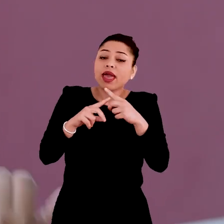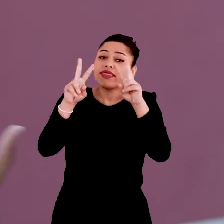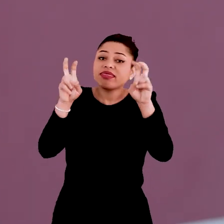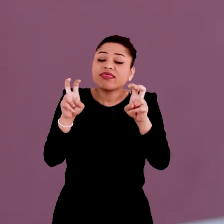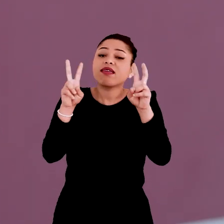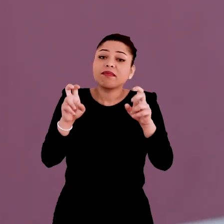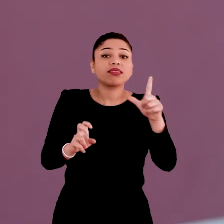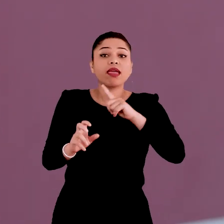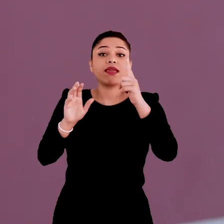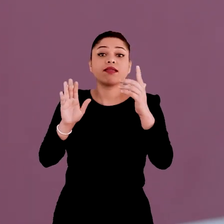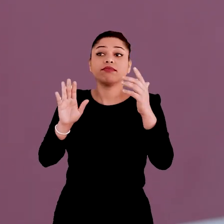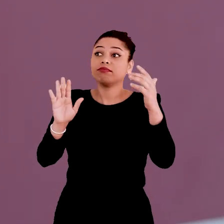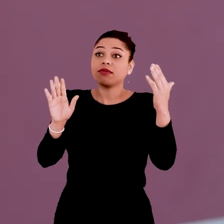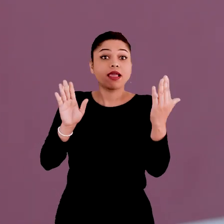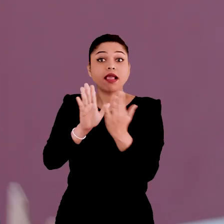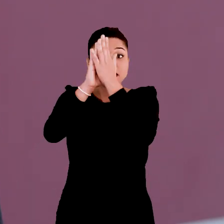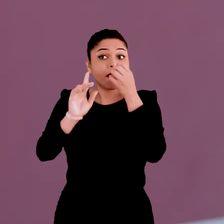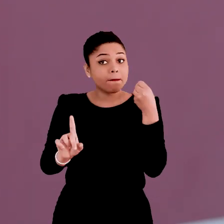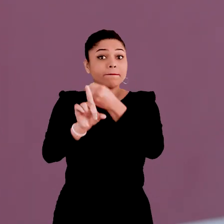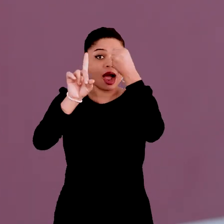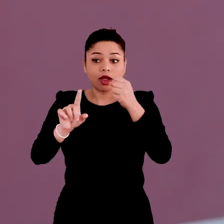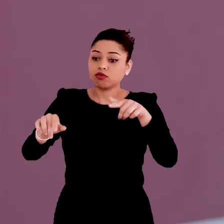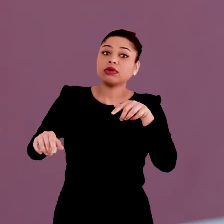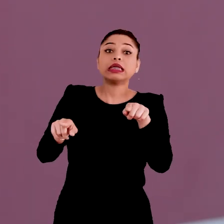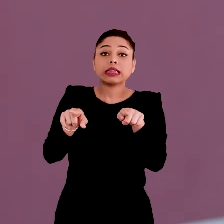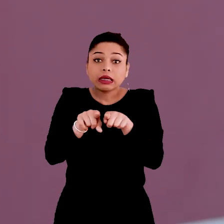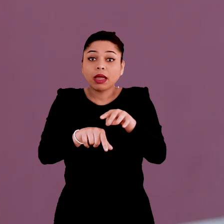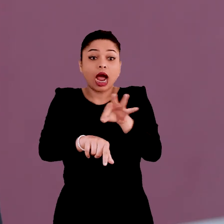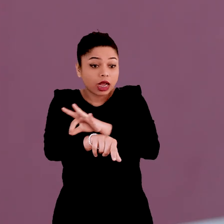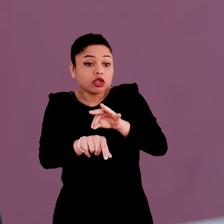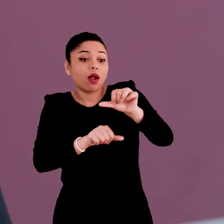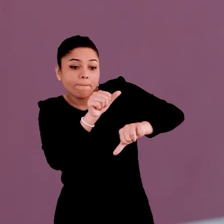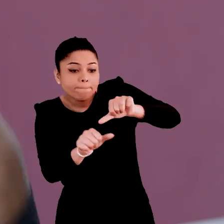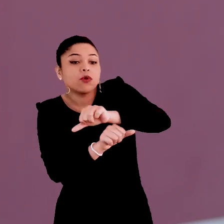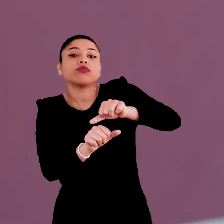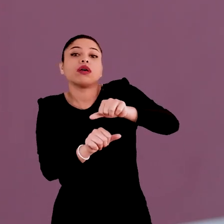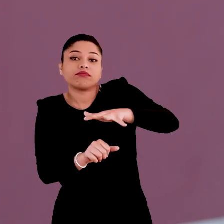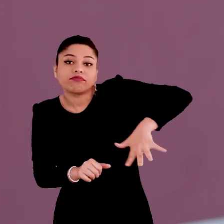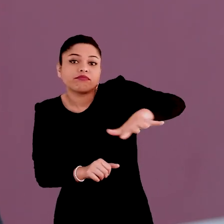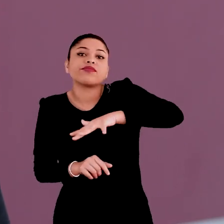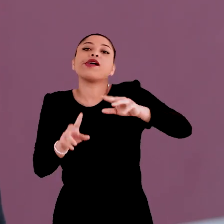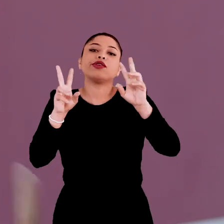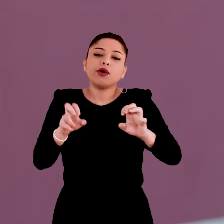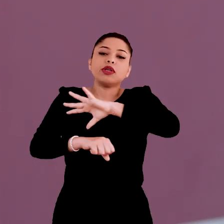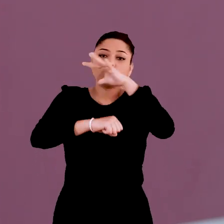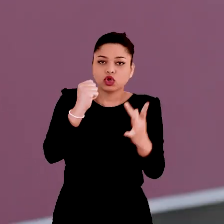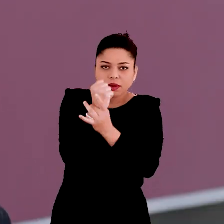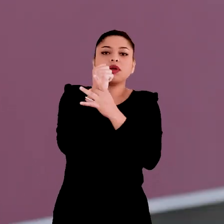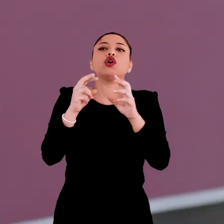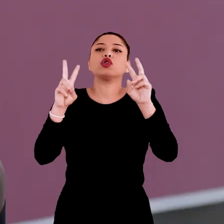territorial, que falam sobre sustentabilidade, que falam sobre mudanças climáticas, que falam na questão do uso dos materiais, de